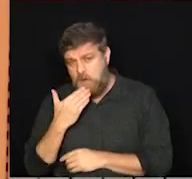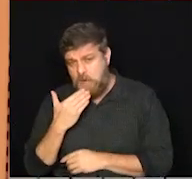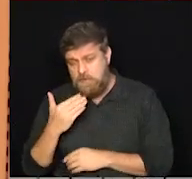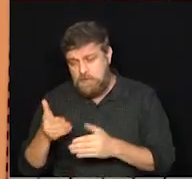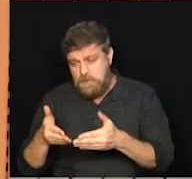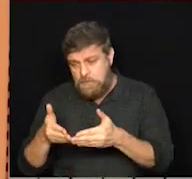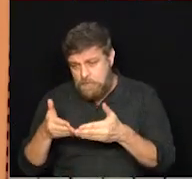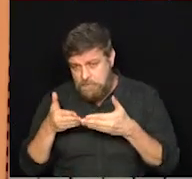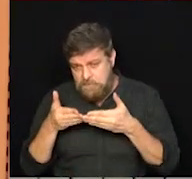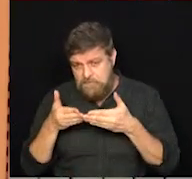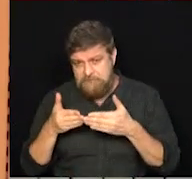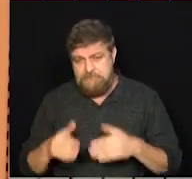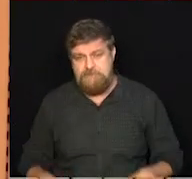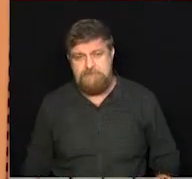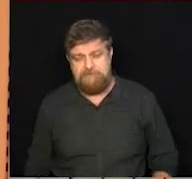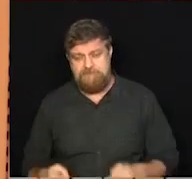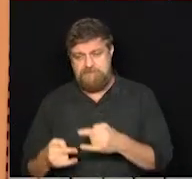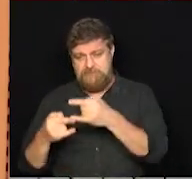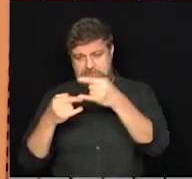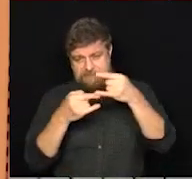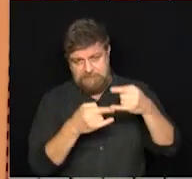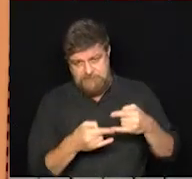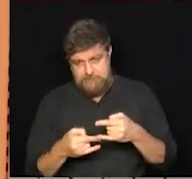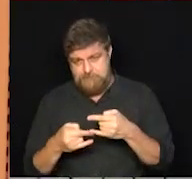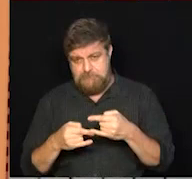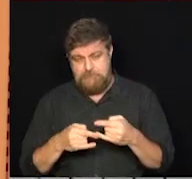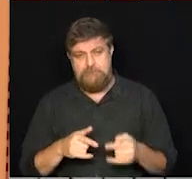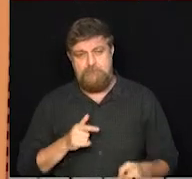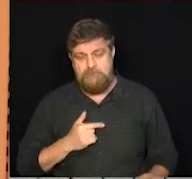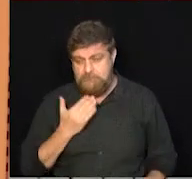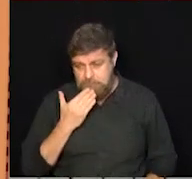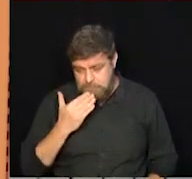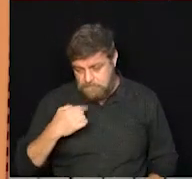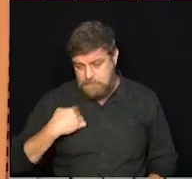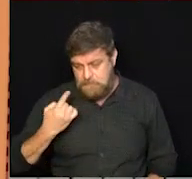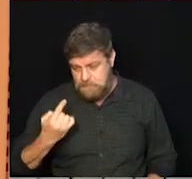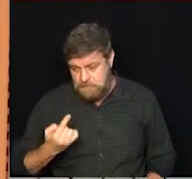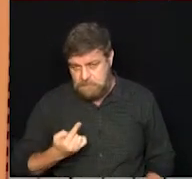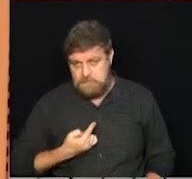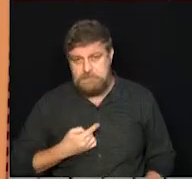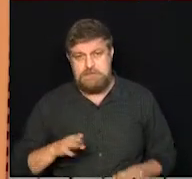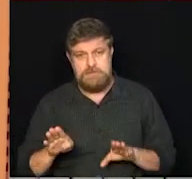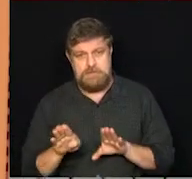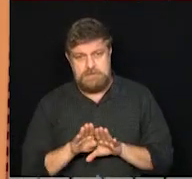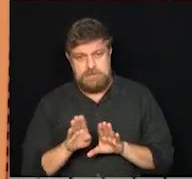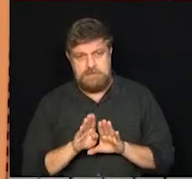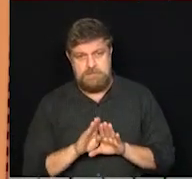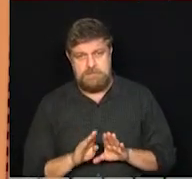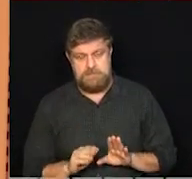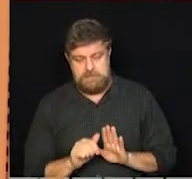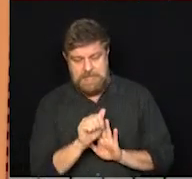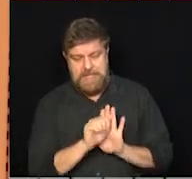licença altos participantes para que nós possamos fazer o registro